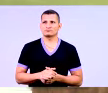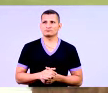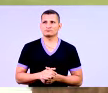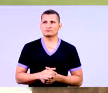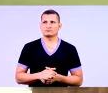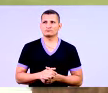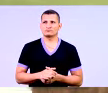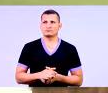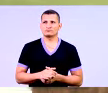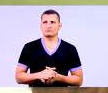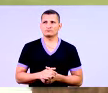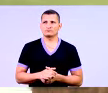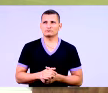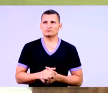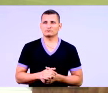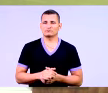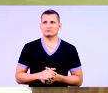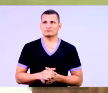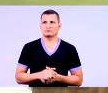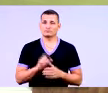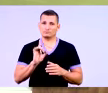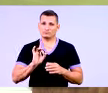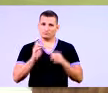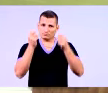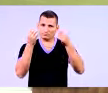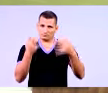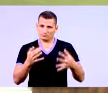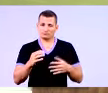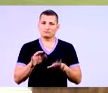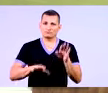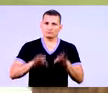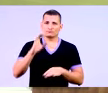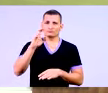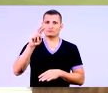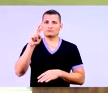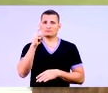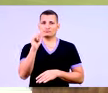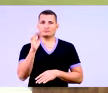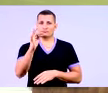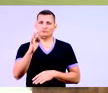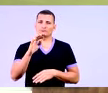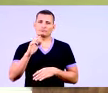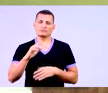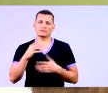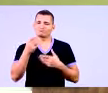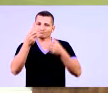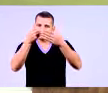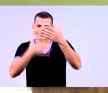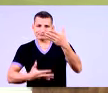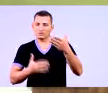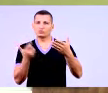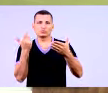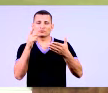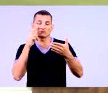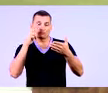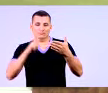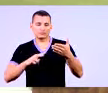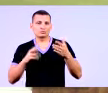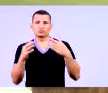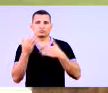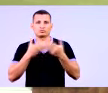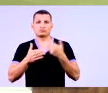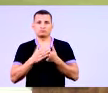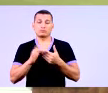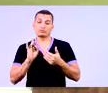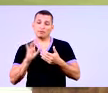gente só explicar uma coisa pra vocês às vezes o como chat vai passando e às vezes a gente não consegue ver todas as mensagens eu faço um copia e cola aqui para